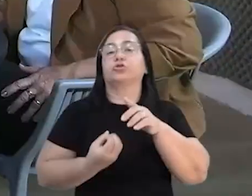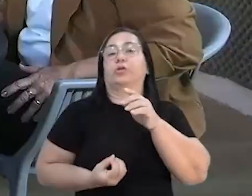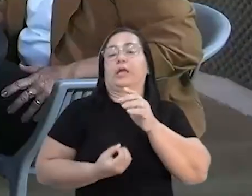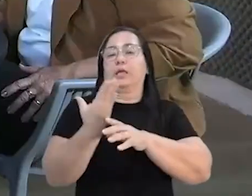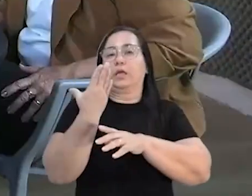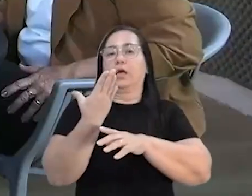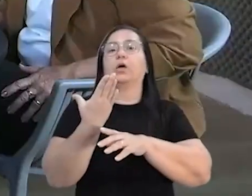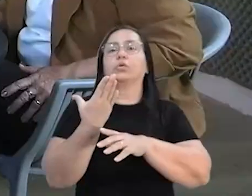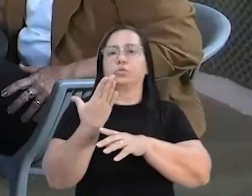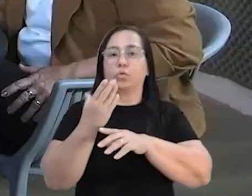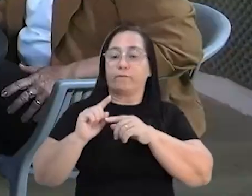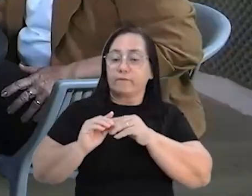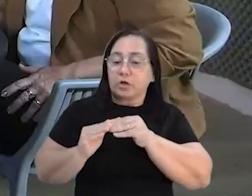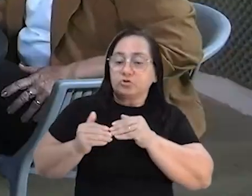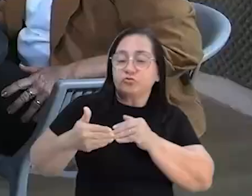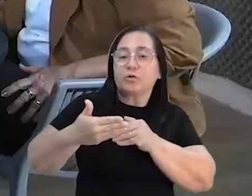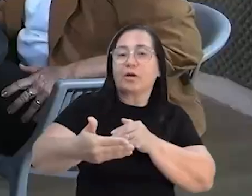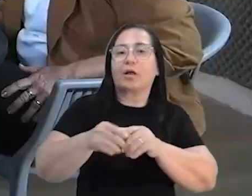vai gerar para